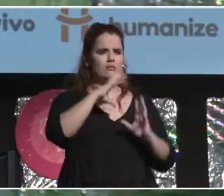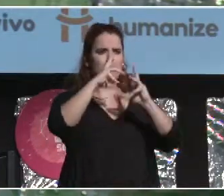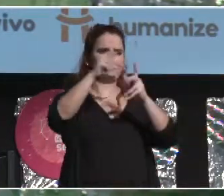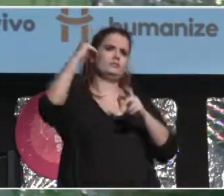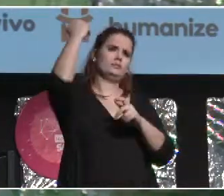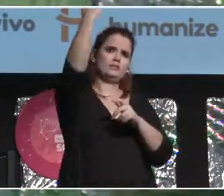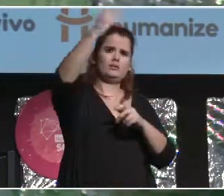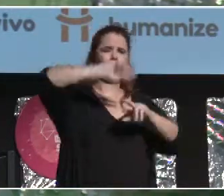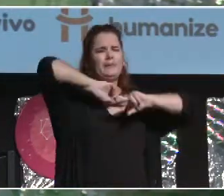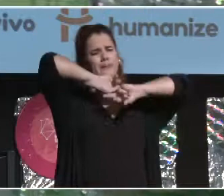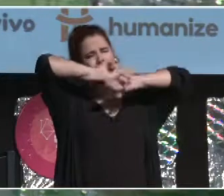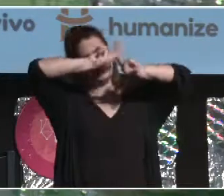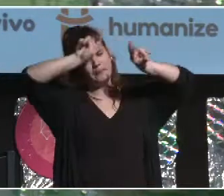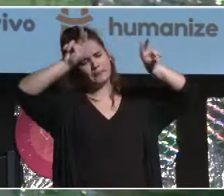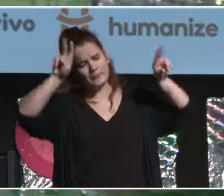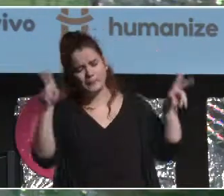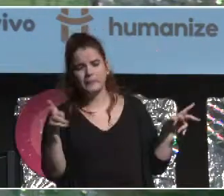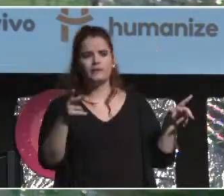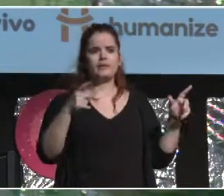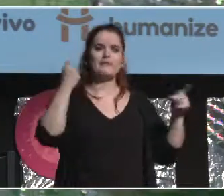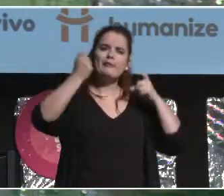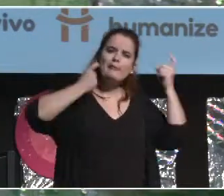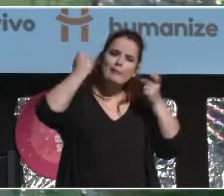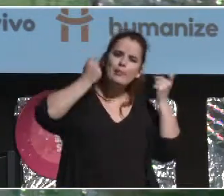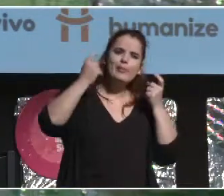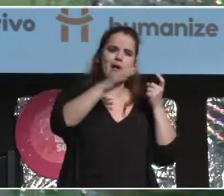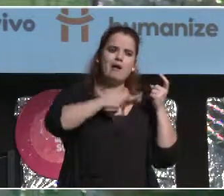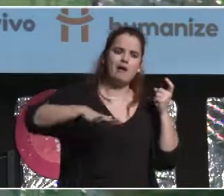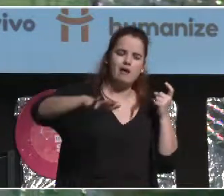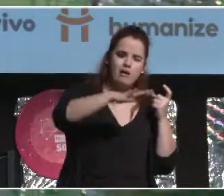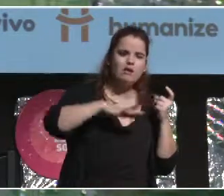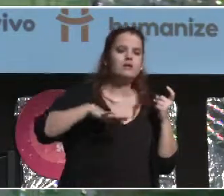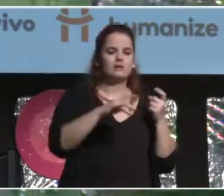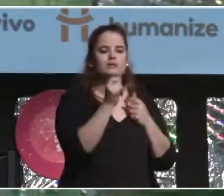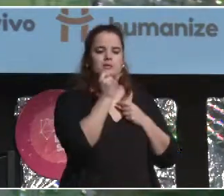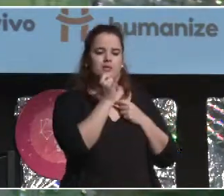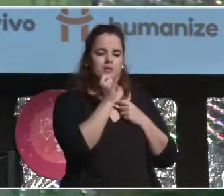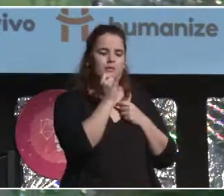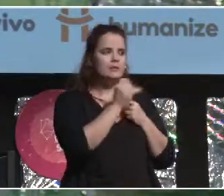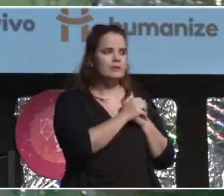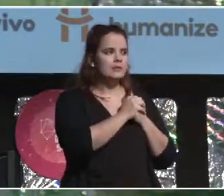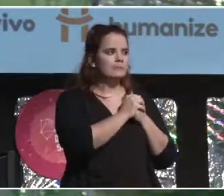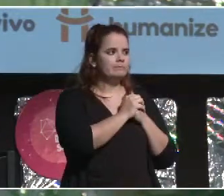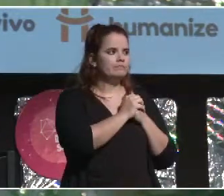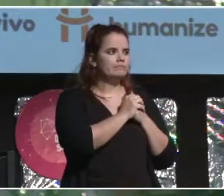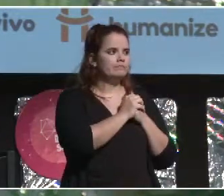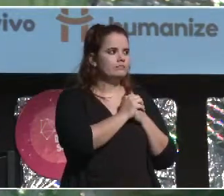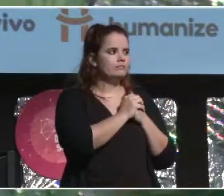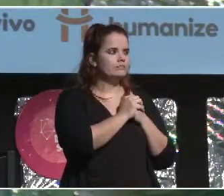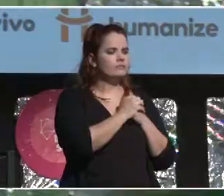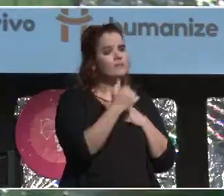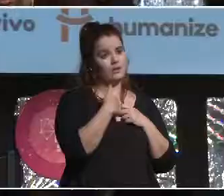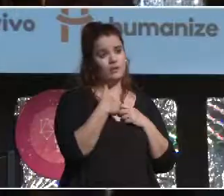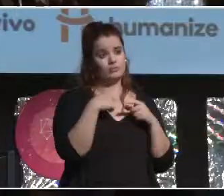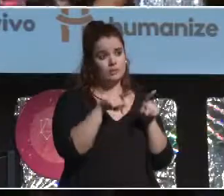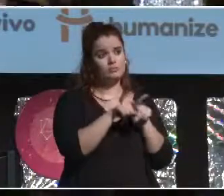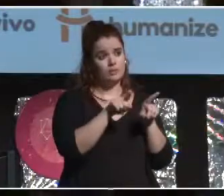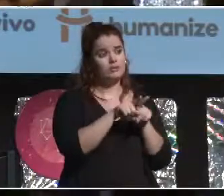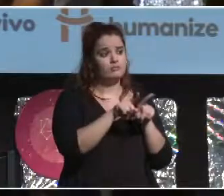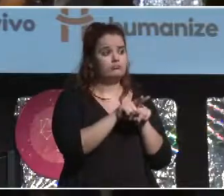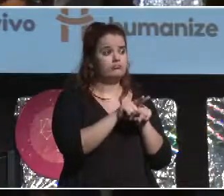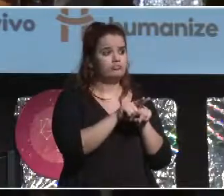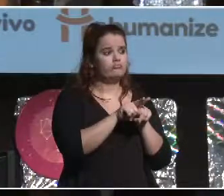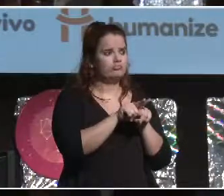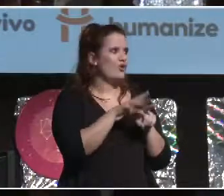estão se preocupando com isso. Entre elas, e foi assim que eu também cheguei até